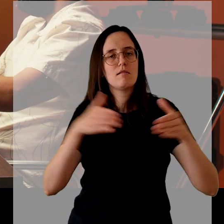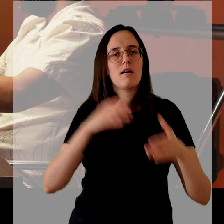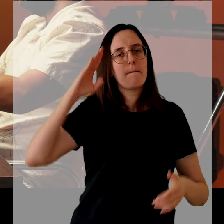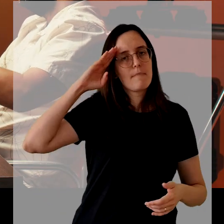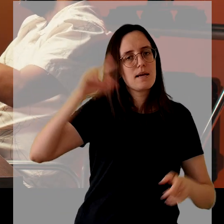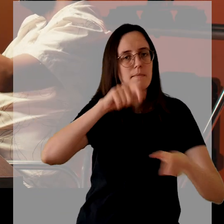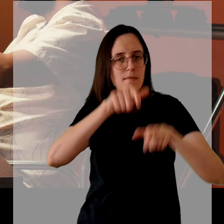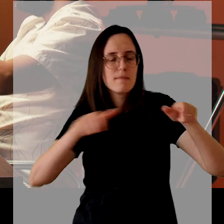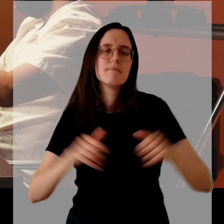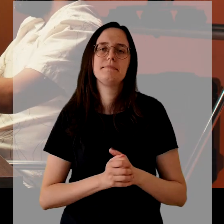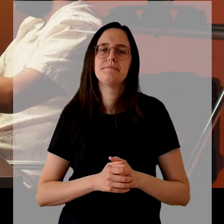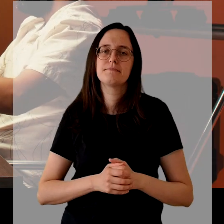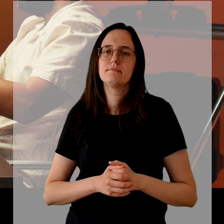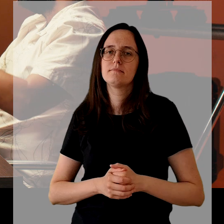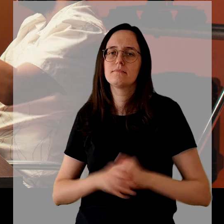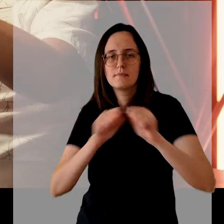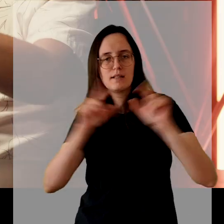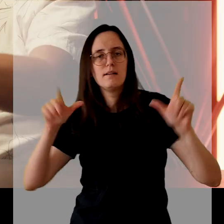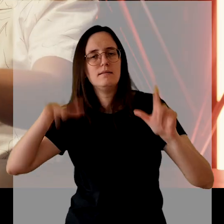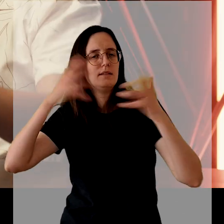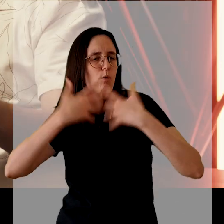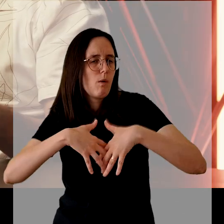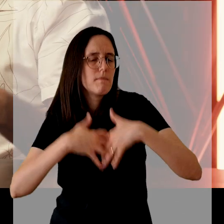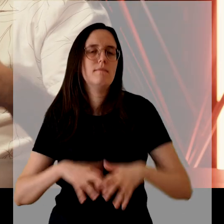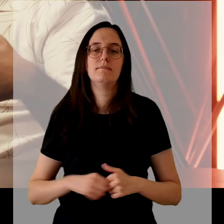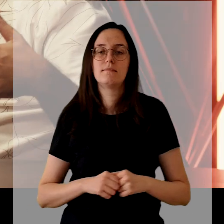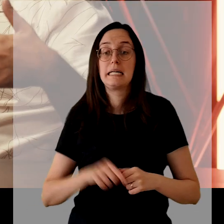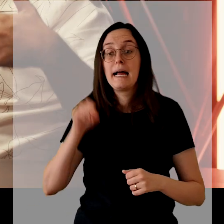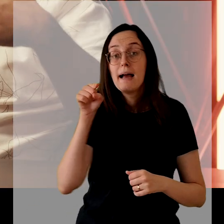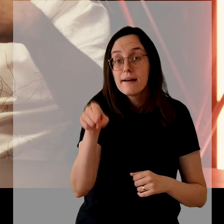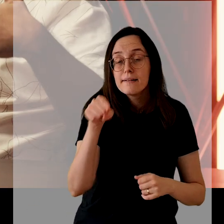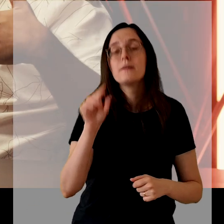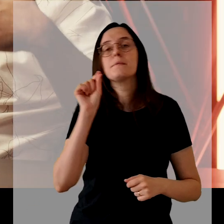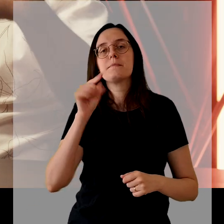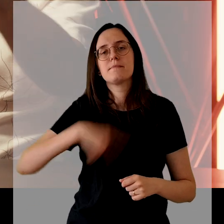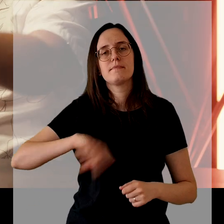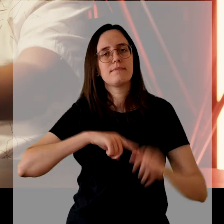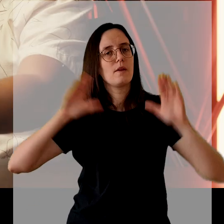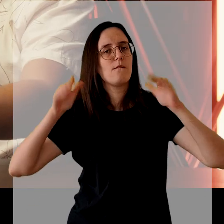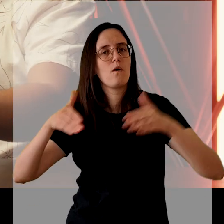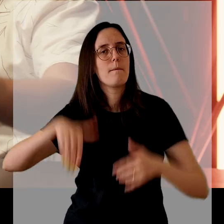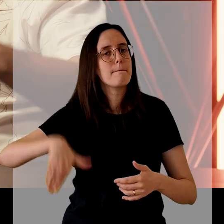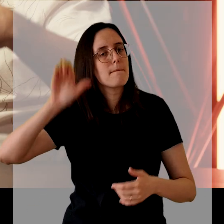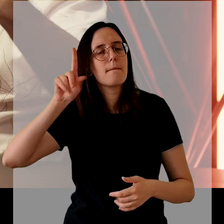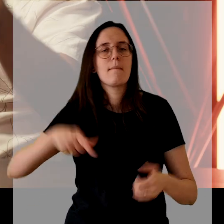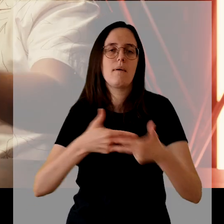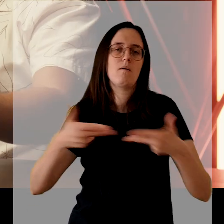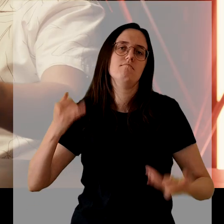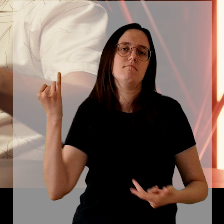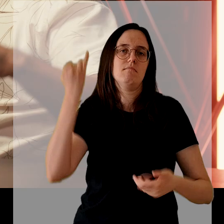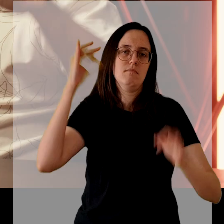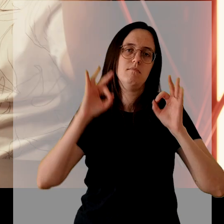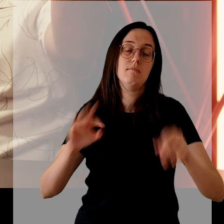elenco principal, mise-en-scène mais complexa. E aí isso permitiu a gente se dedicar mais a coisas